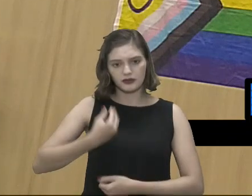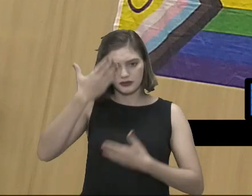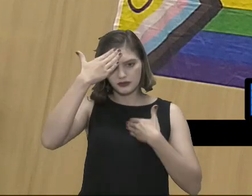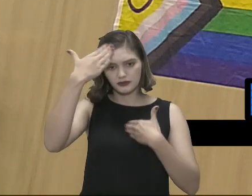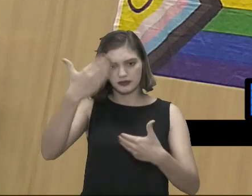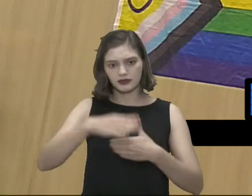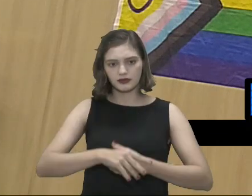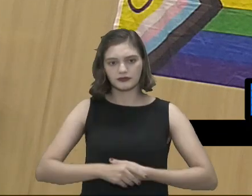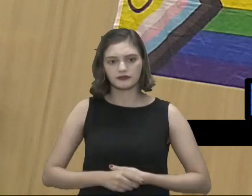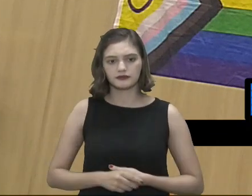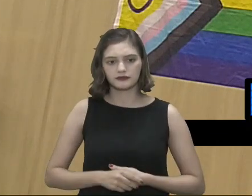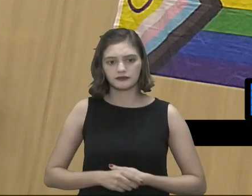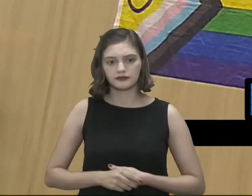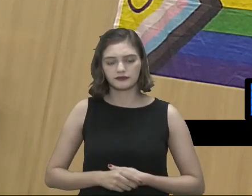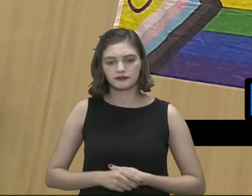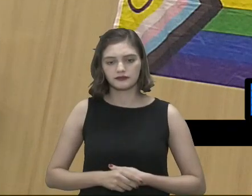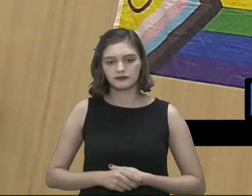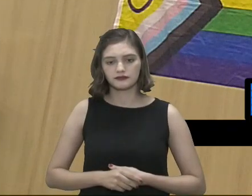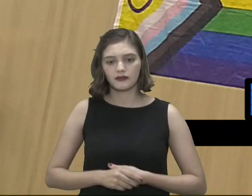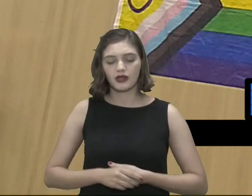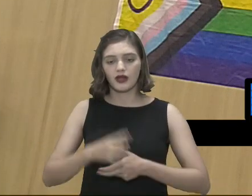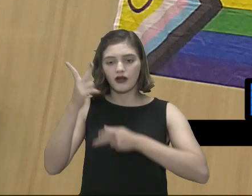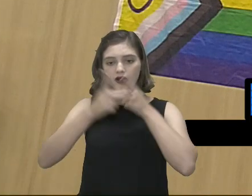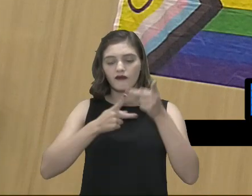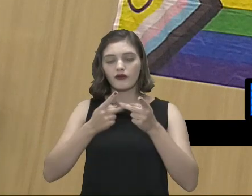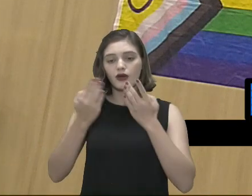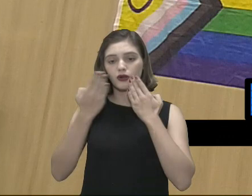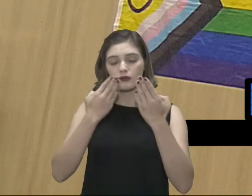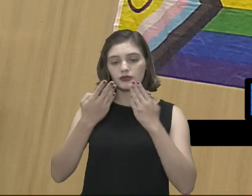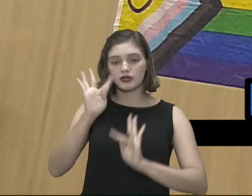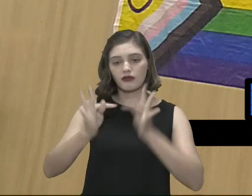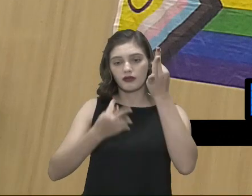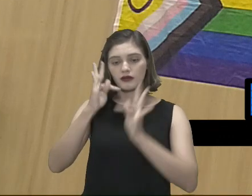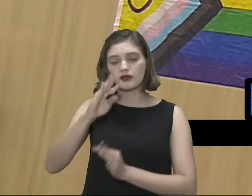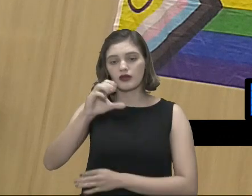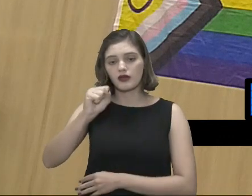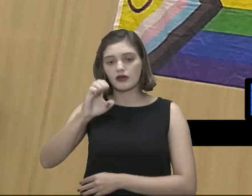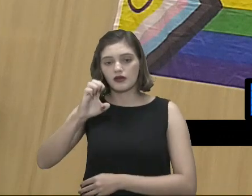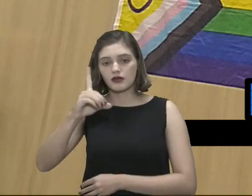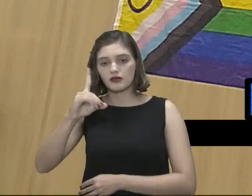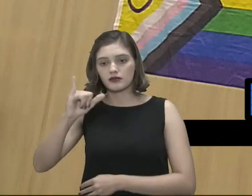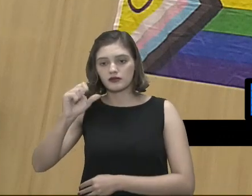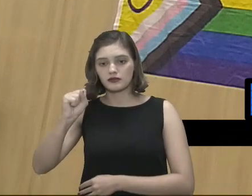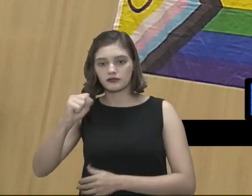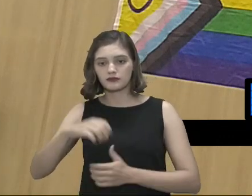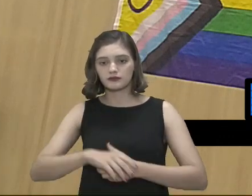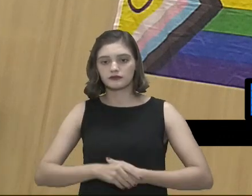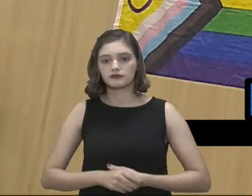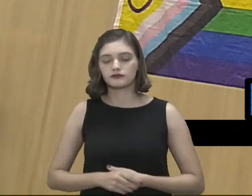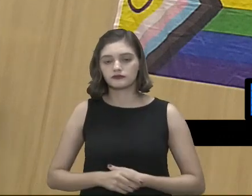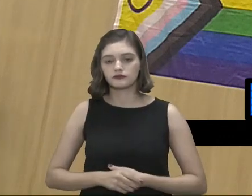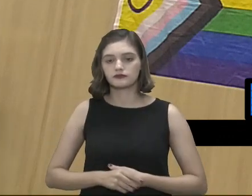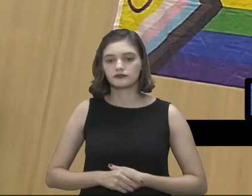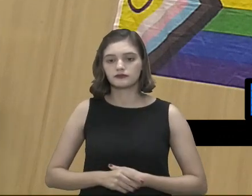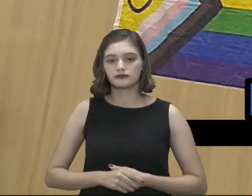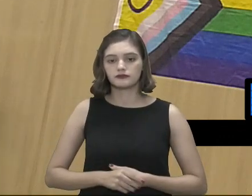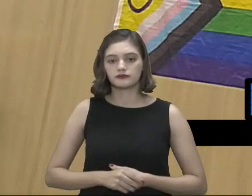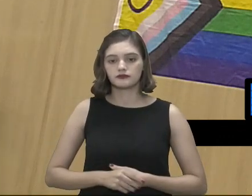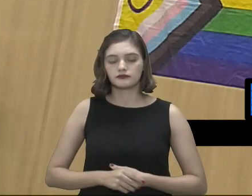obrigada. Eu passo agora a fala para o psicólogo técnico da CEDIS, o Felipe Benites.